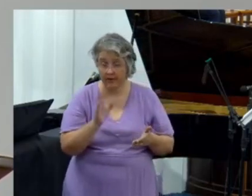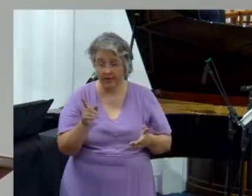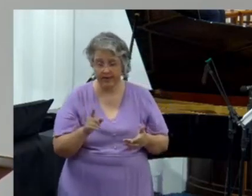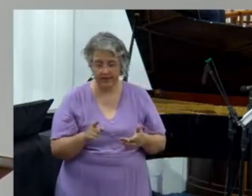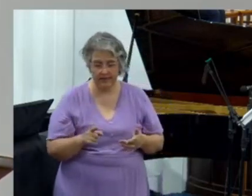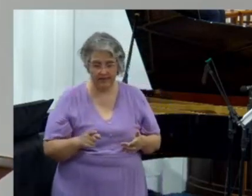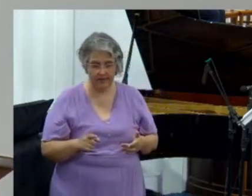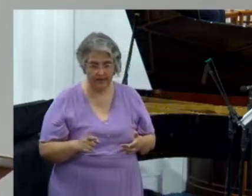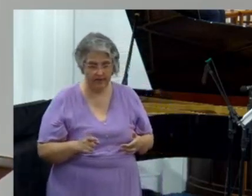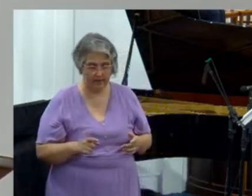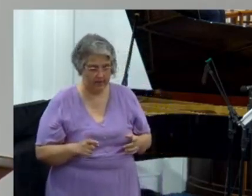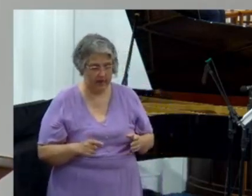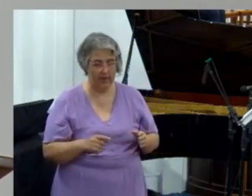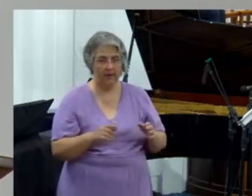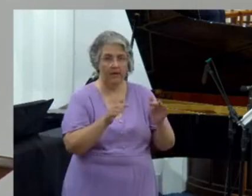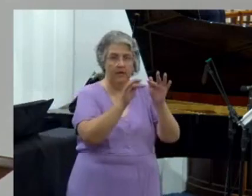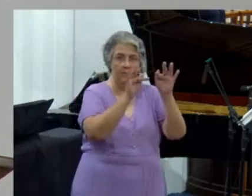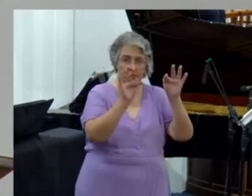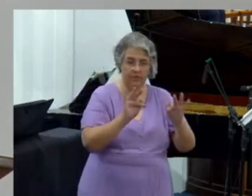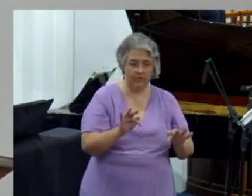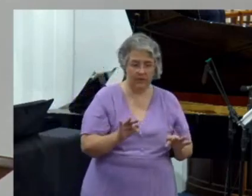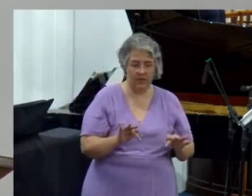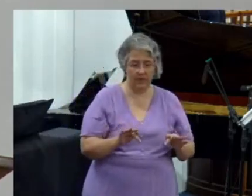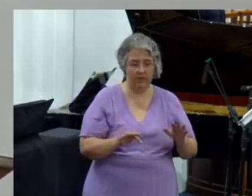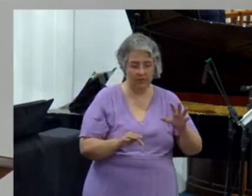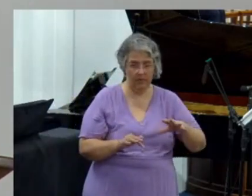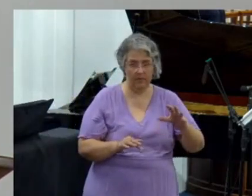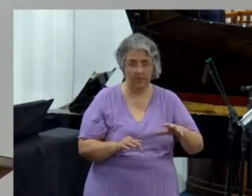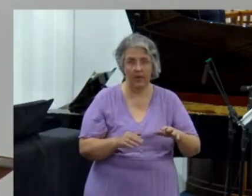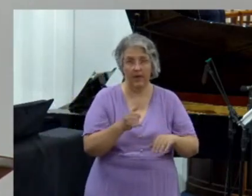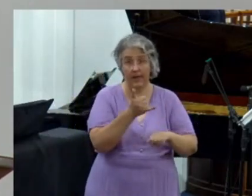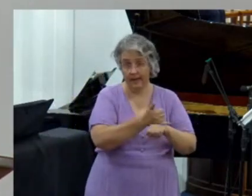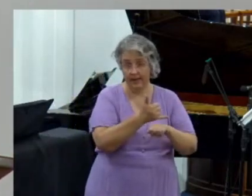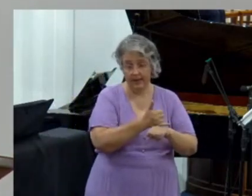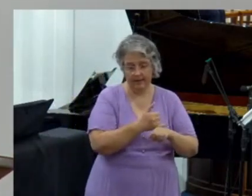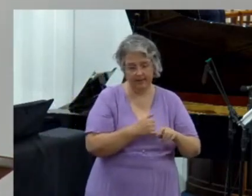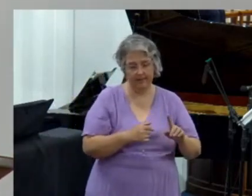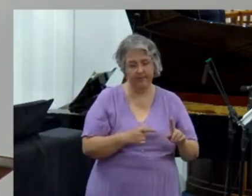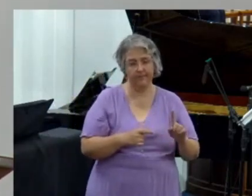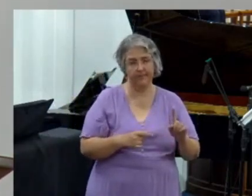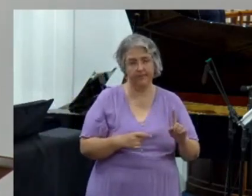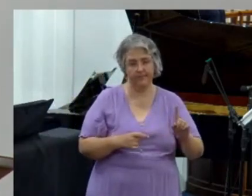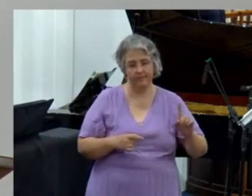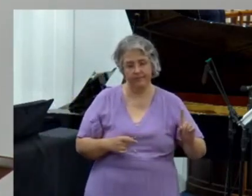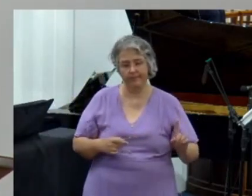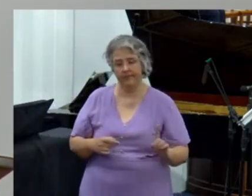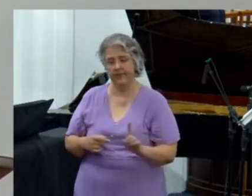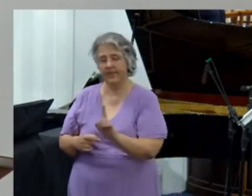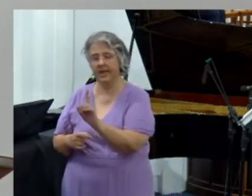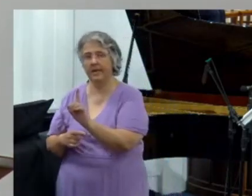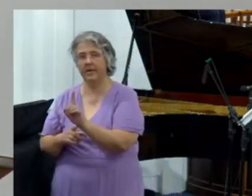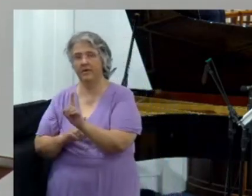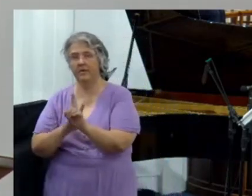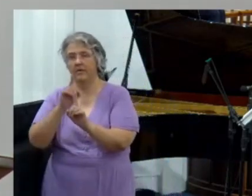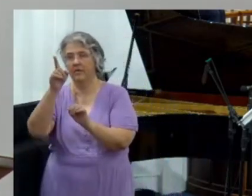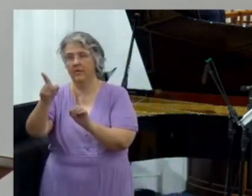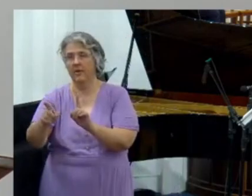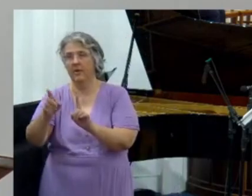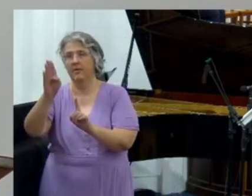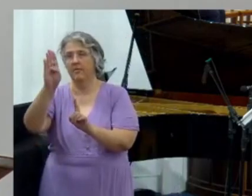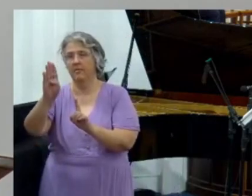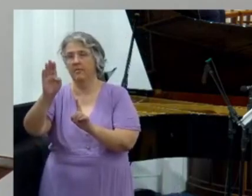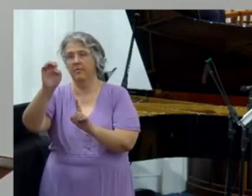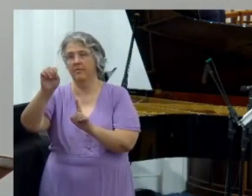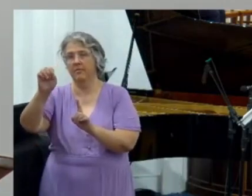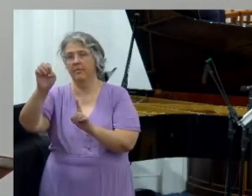nosso Senhor é deixando-os ali, a liderança do templo, saiu da cidade e foi para